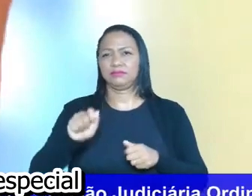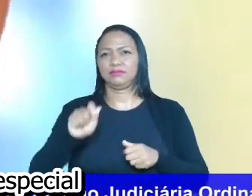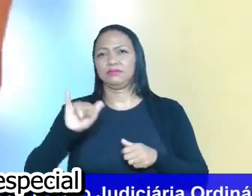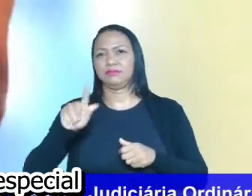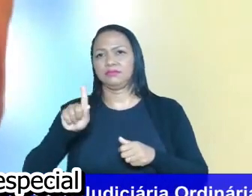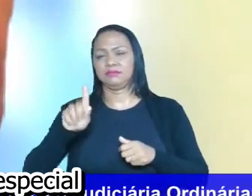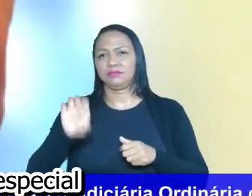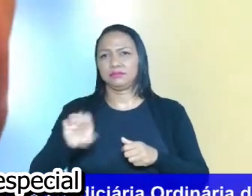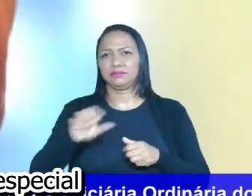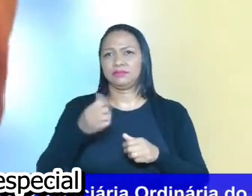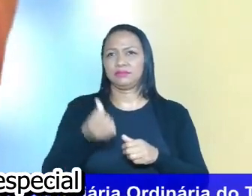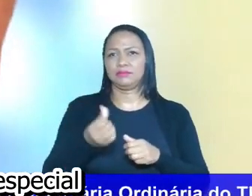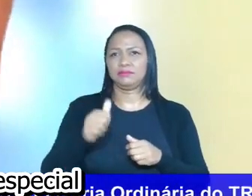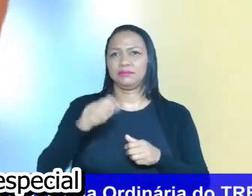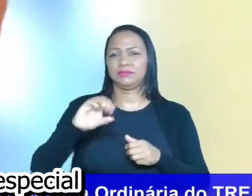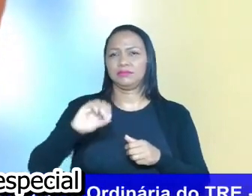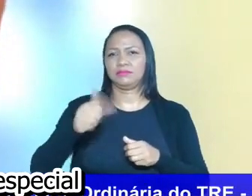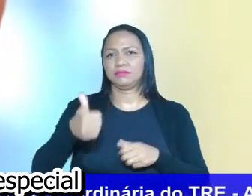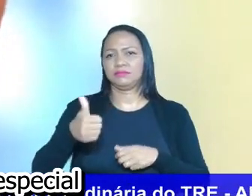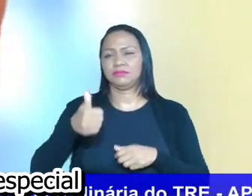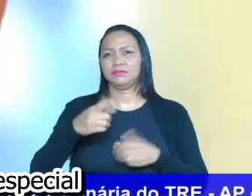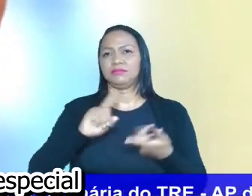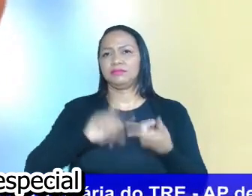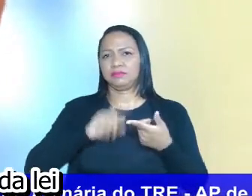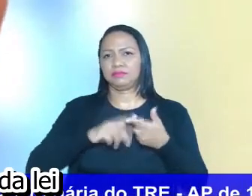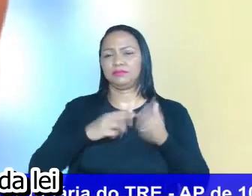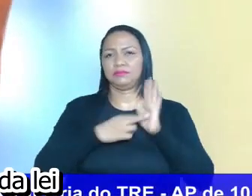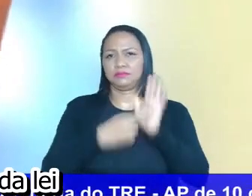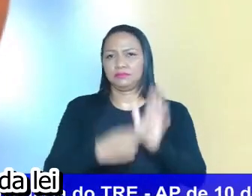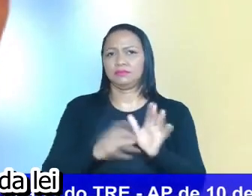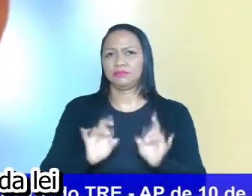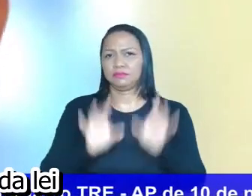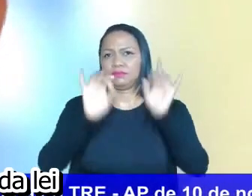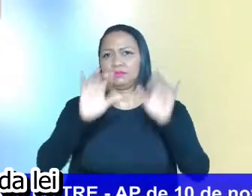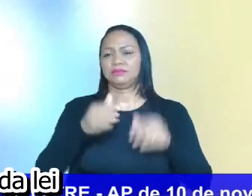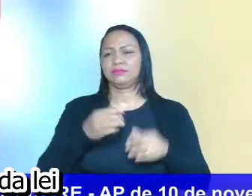AIG 601-660, quanto da representação especial